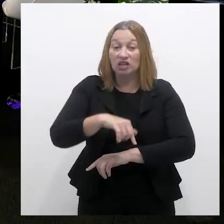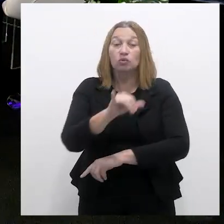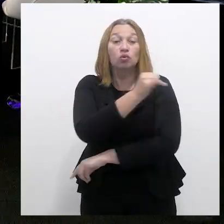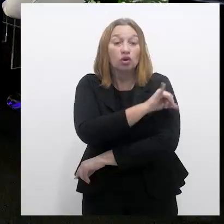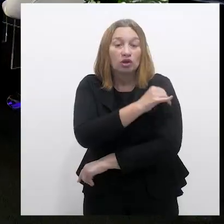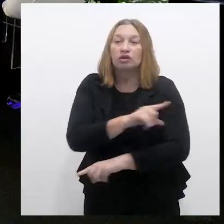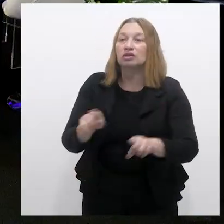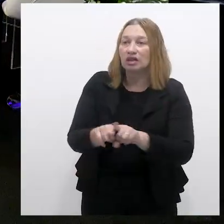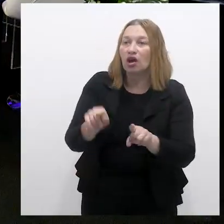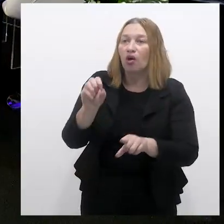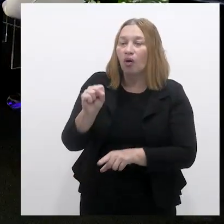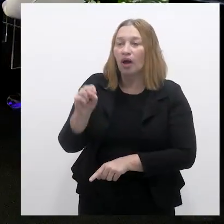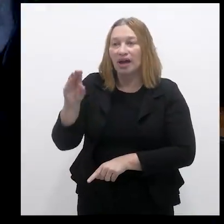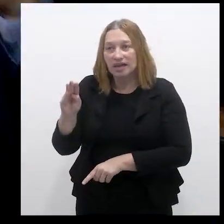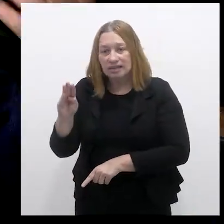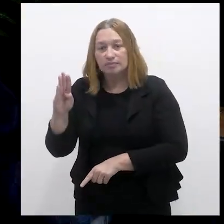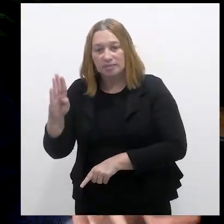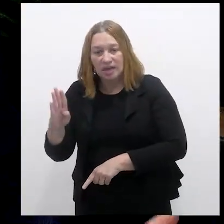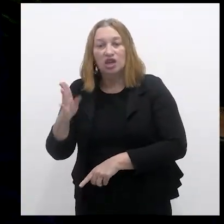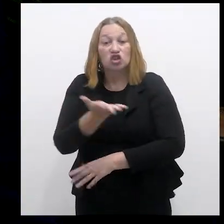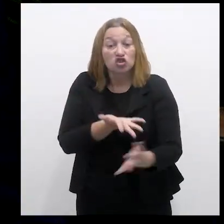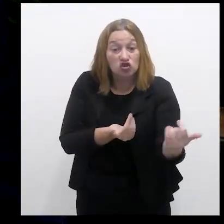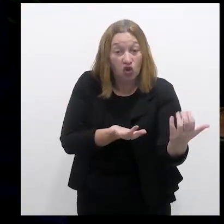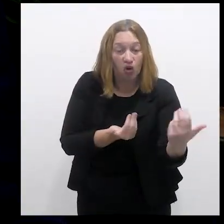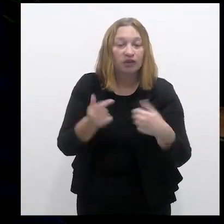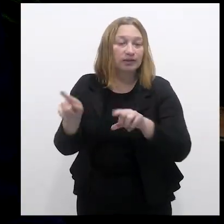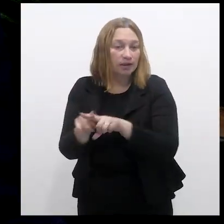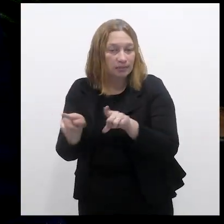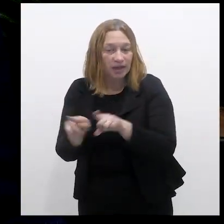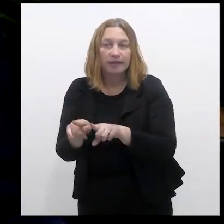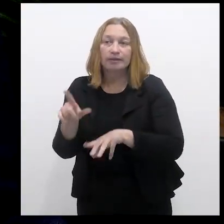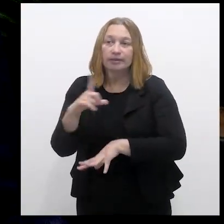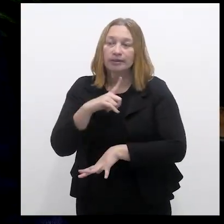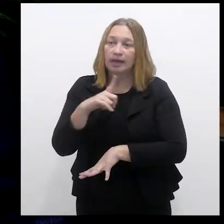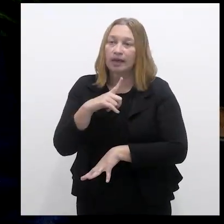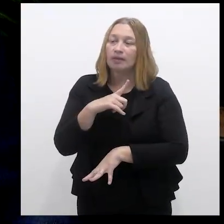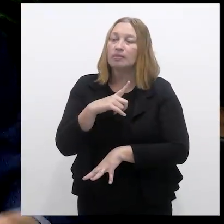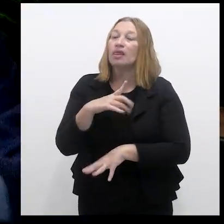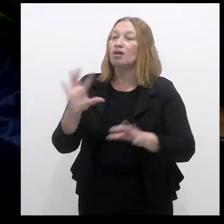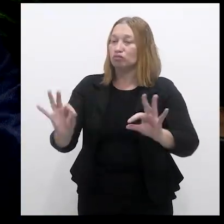aqui no Rio também. Tem a OSB Jovem, que é uma orquestra jovem,